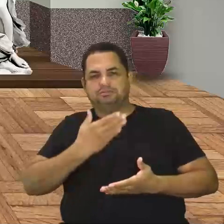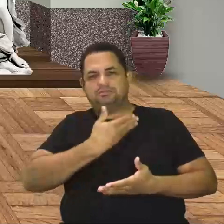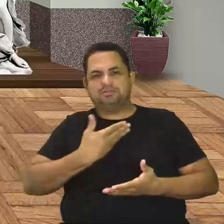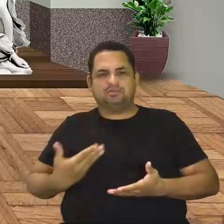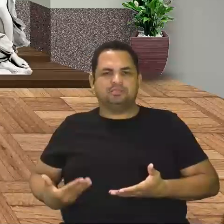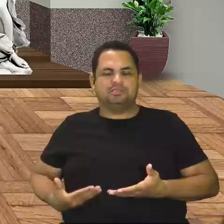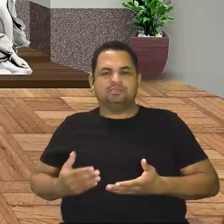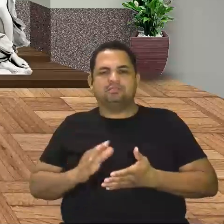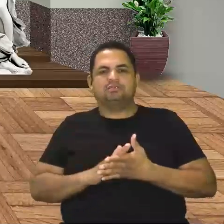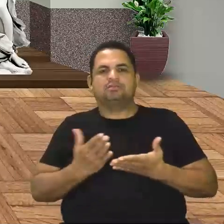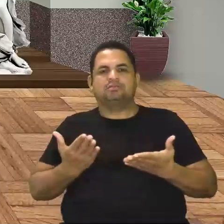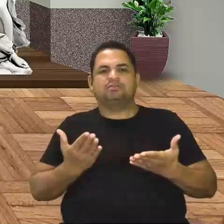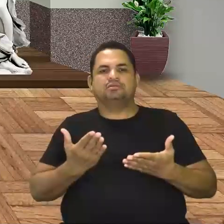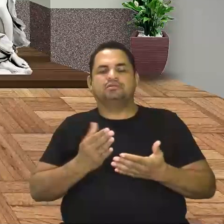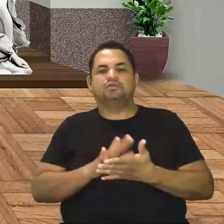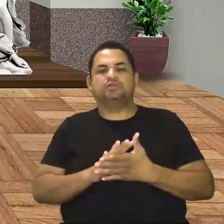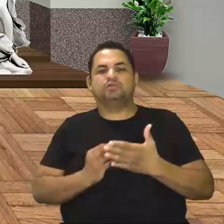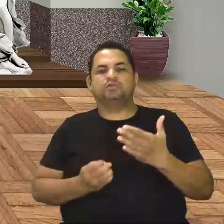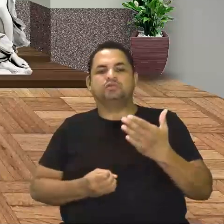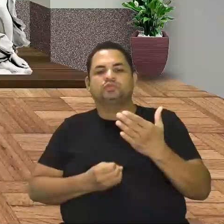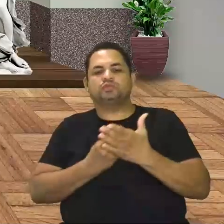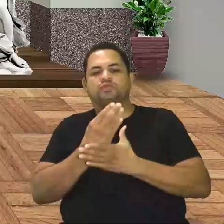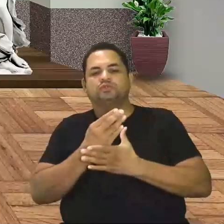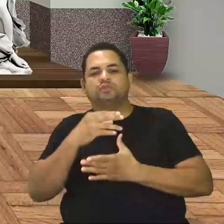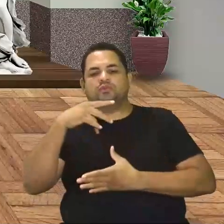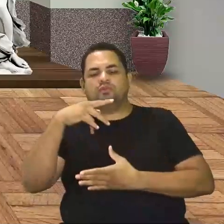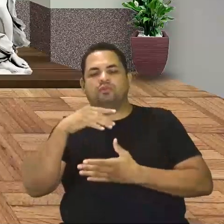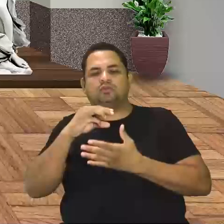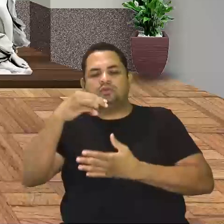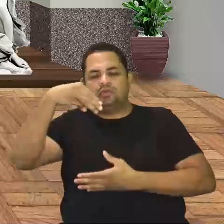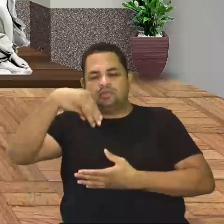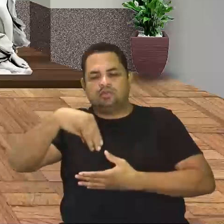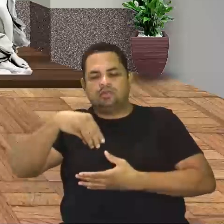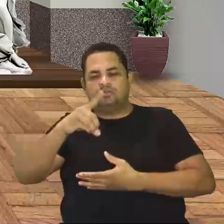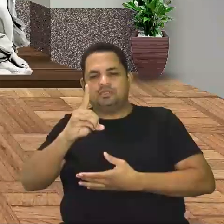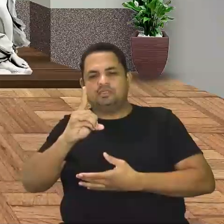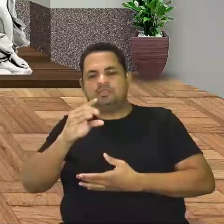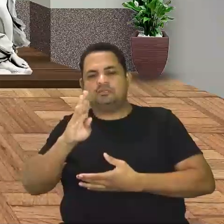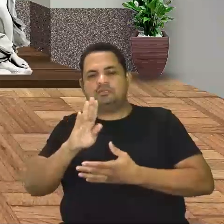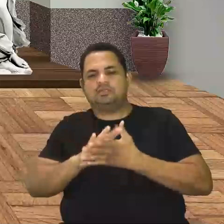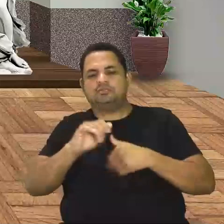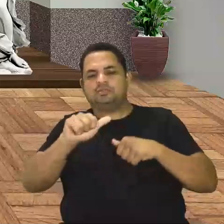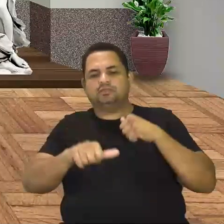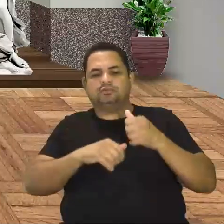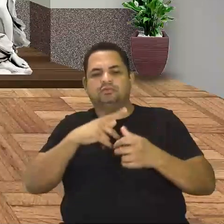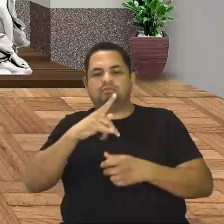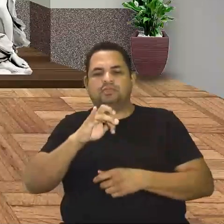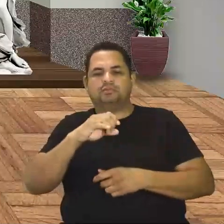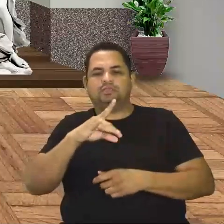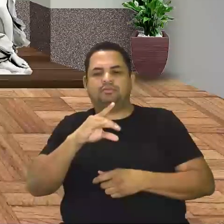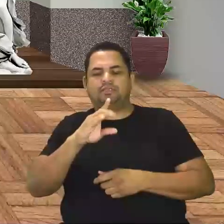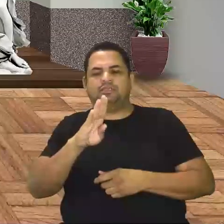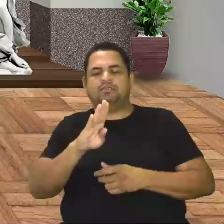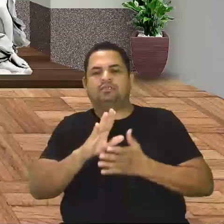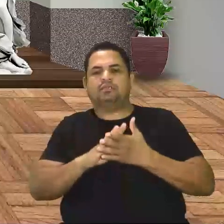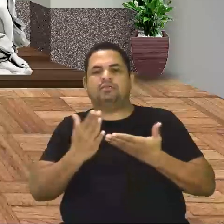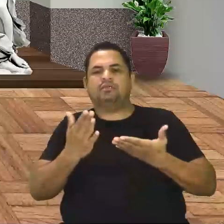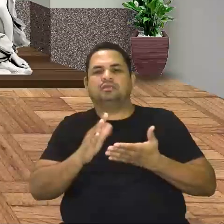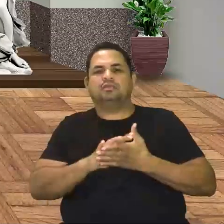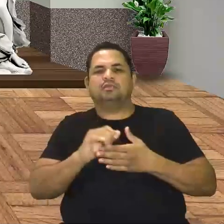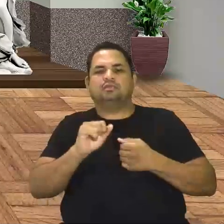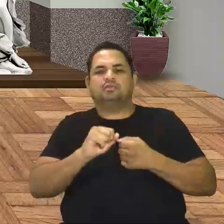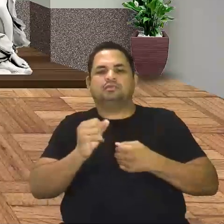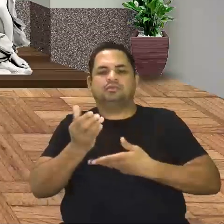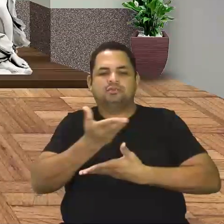Tancredo Neves, que ele vem do MDB, que se transforma em PMDB, ele fazia